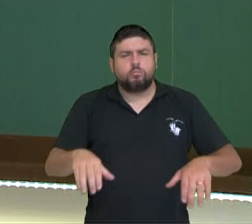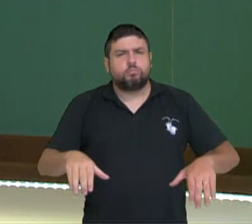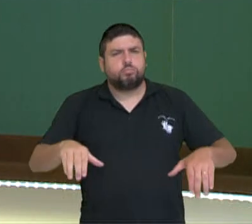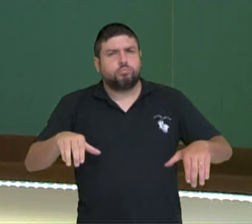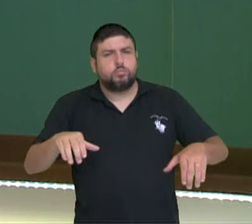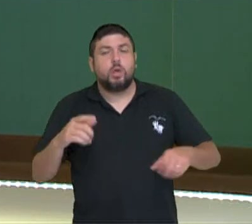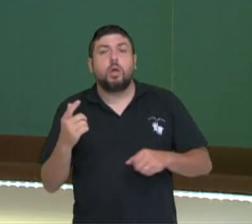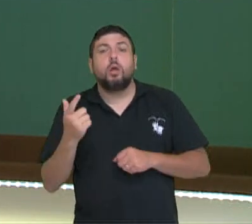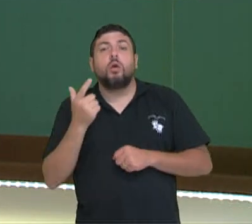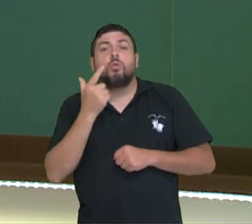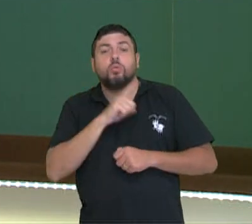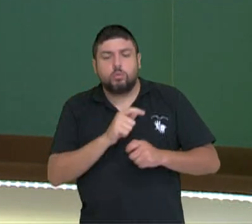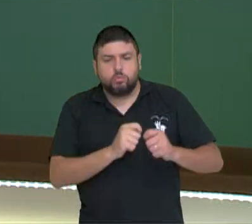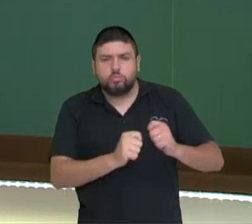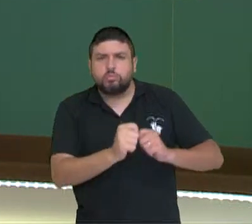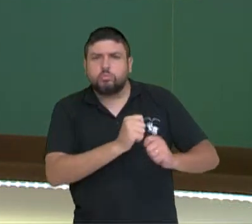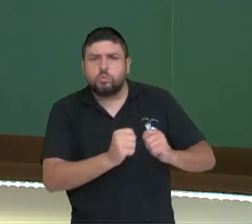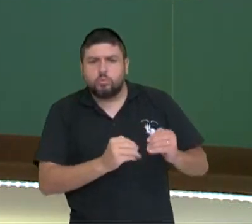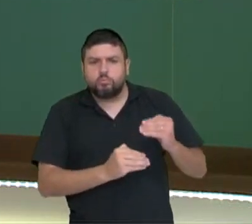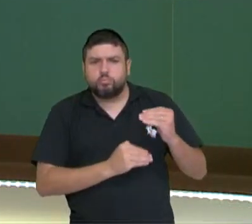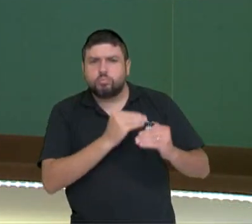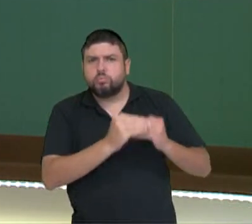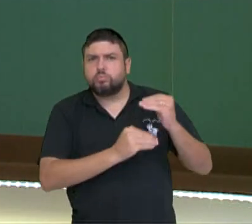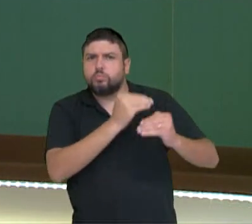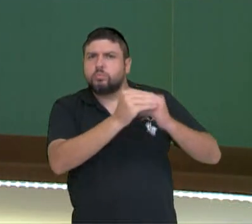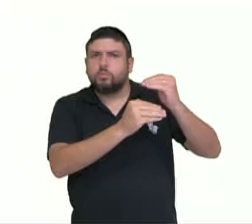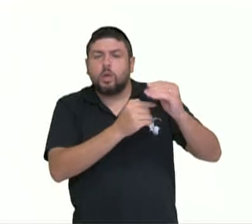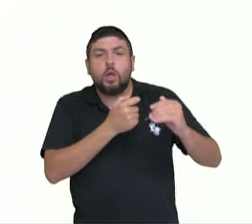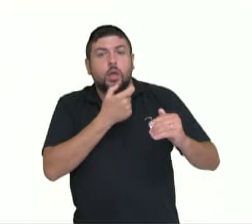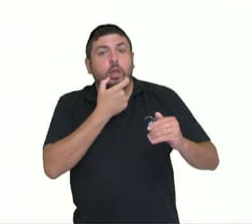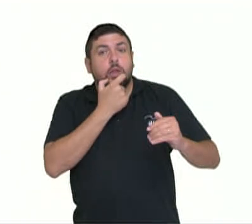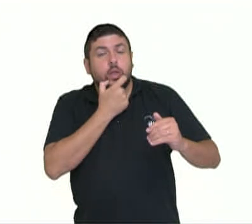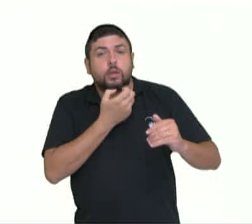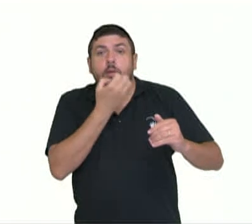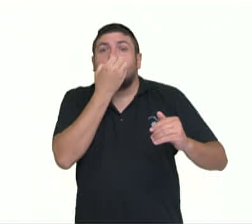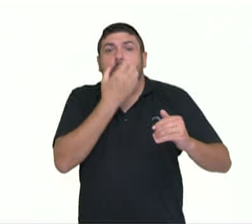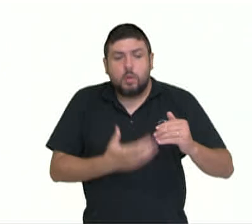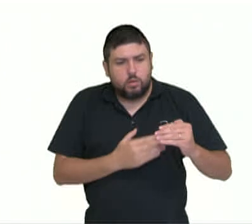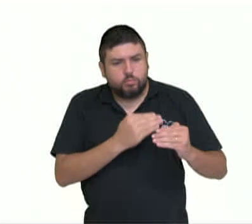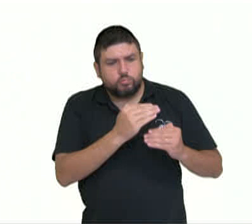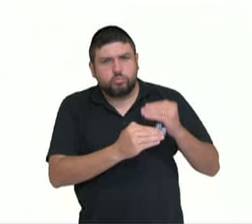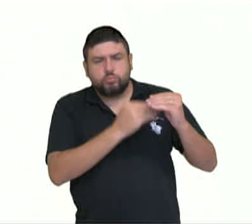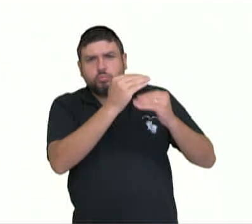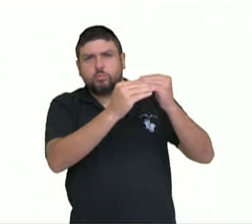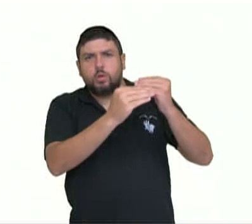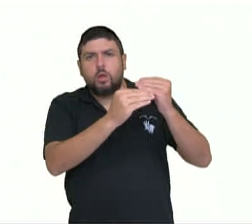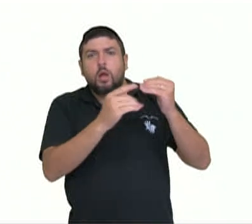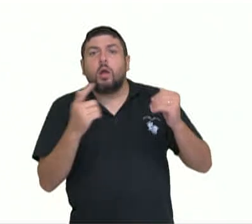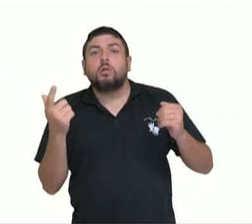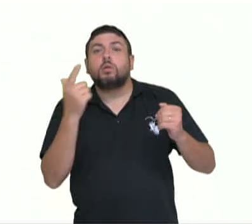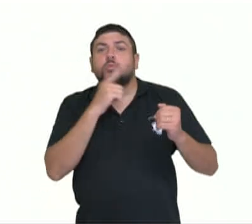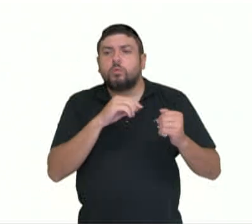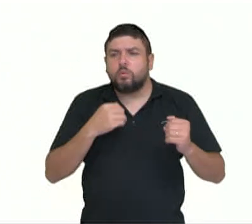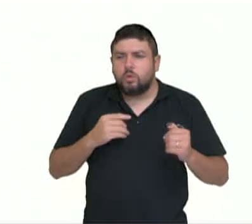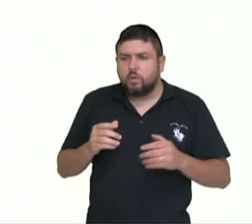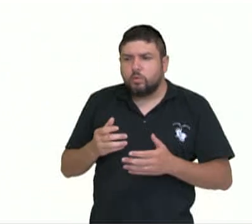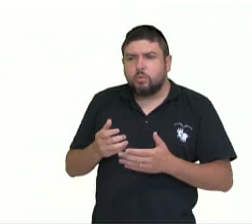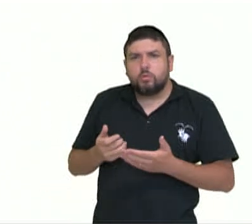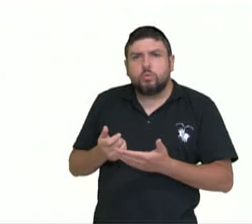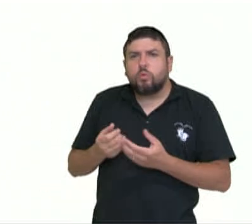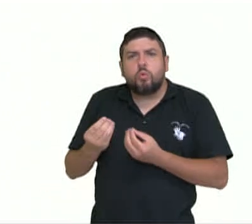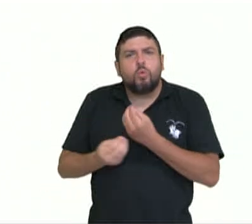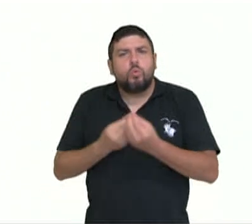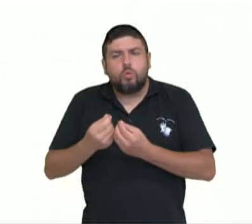grande desenvolvimento econômico para a Inglaterra. E ela vai conseguir acumular um grande capital, isso por meio do